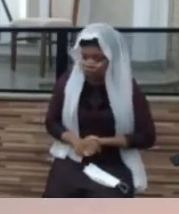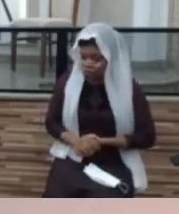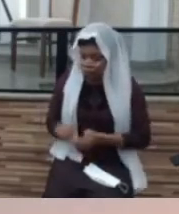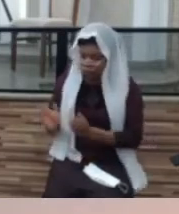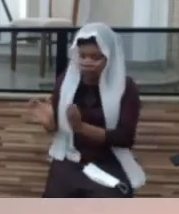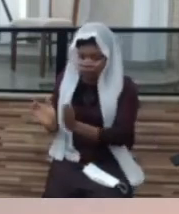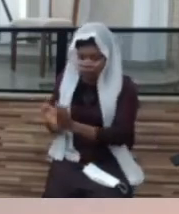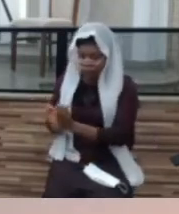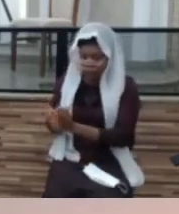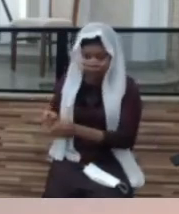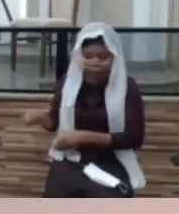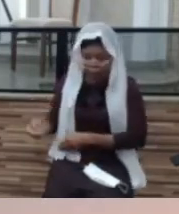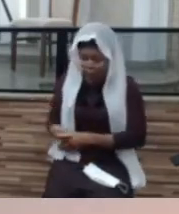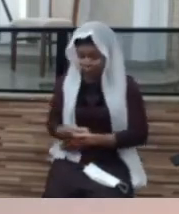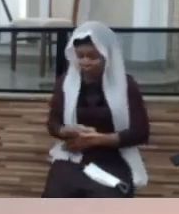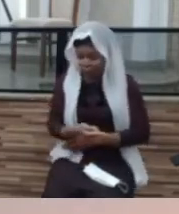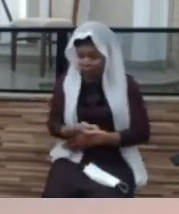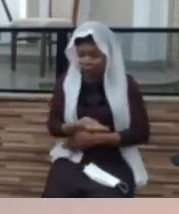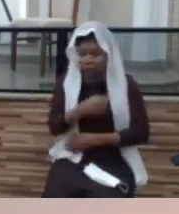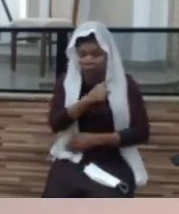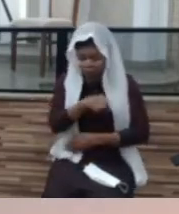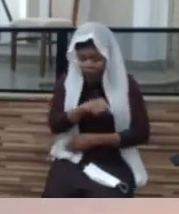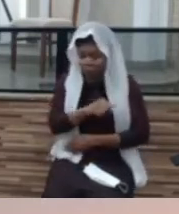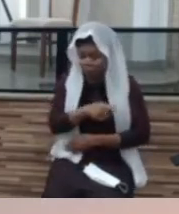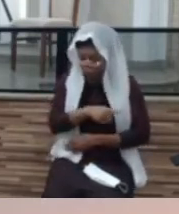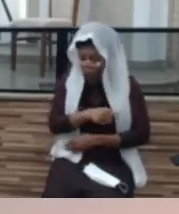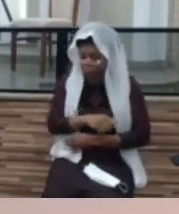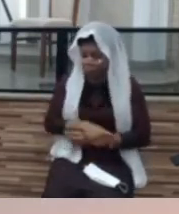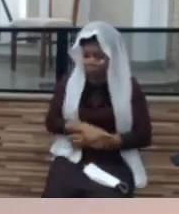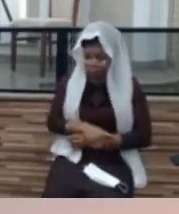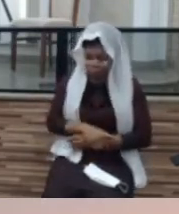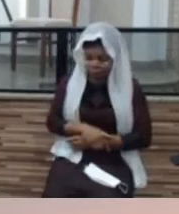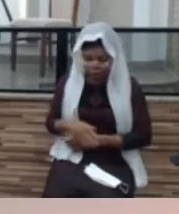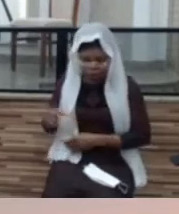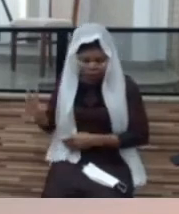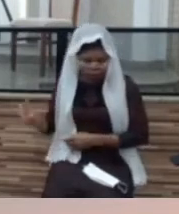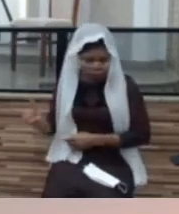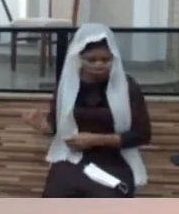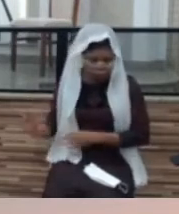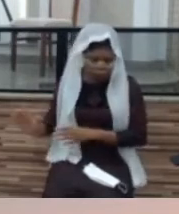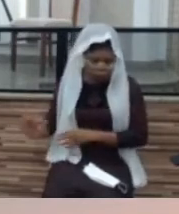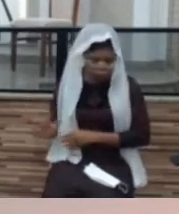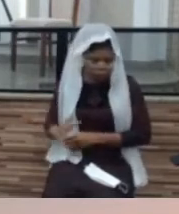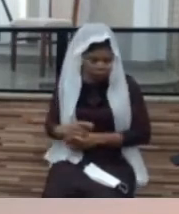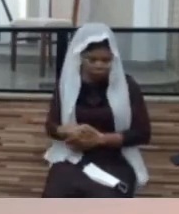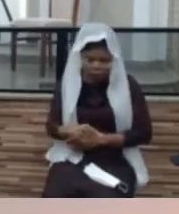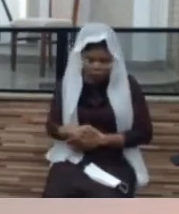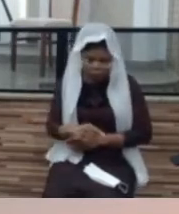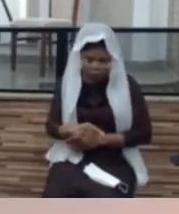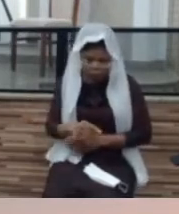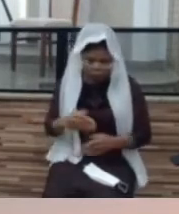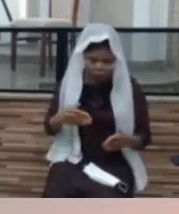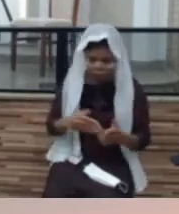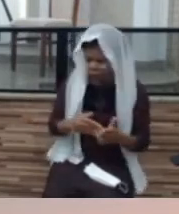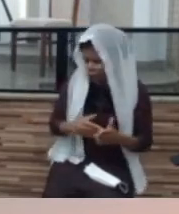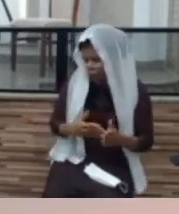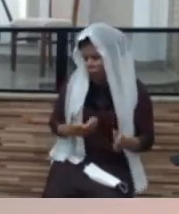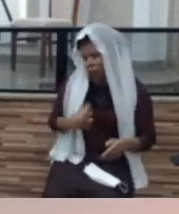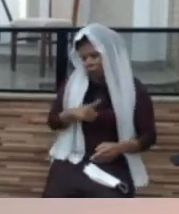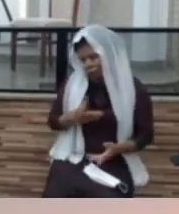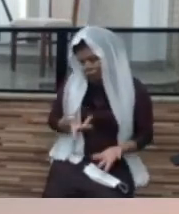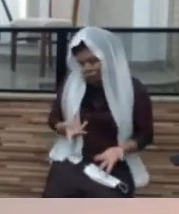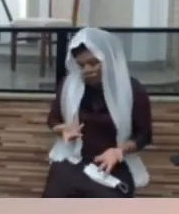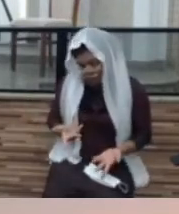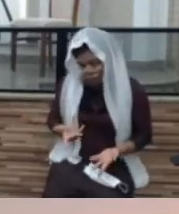e em parte de entrar no templo. Templo ele não podia entrar. Glória ao nome do Senhor. E, irmãos, e por